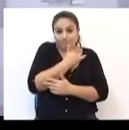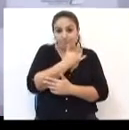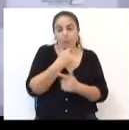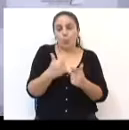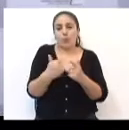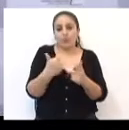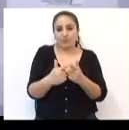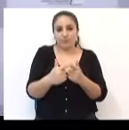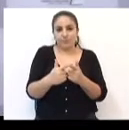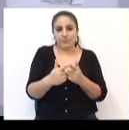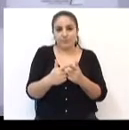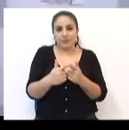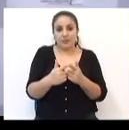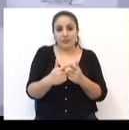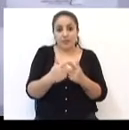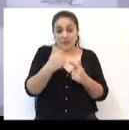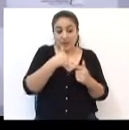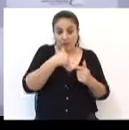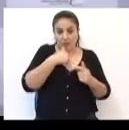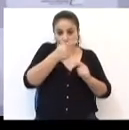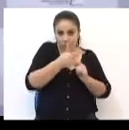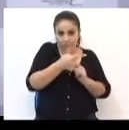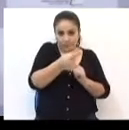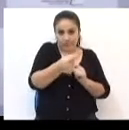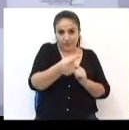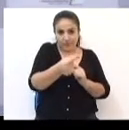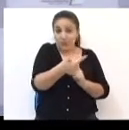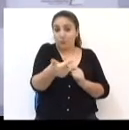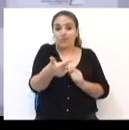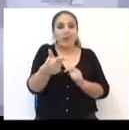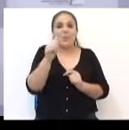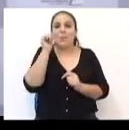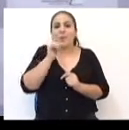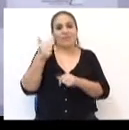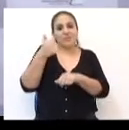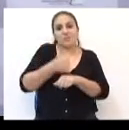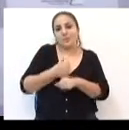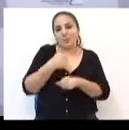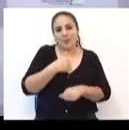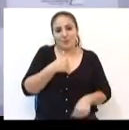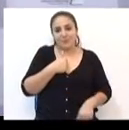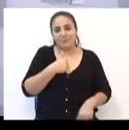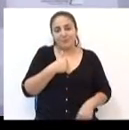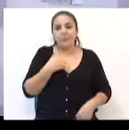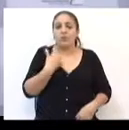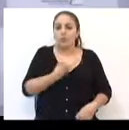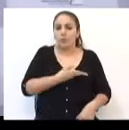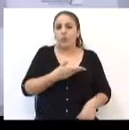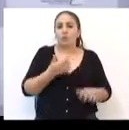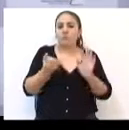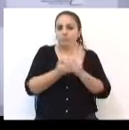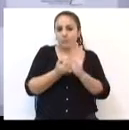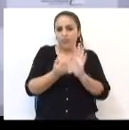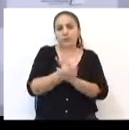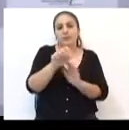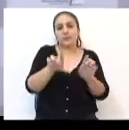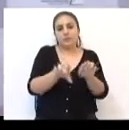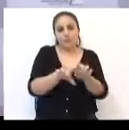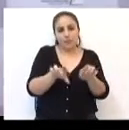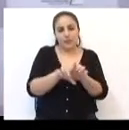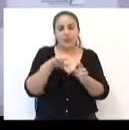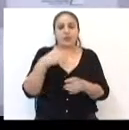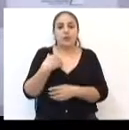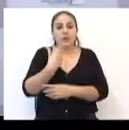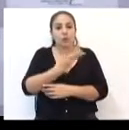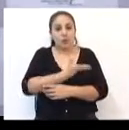que, além da minha saída, não ficou nenhuma mulher no meu lugar, mas nós deixamos marcas também.